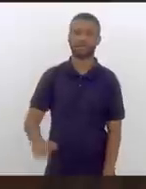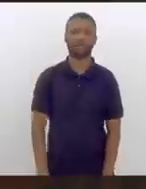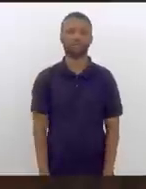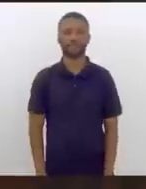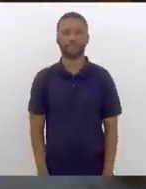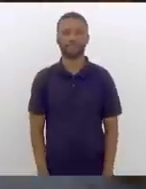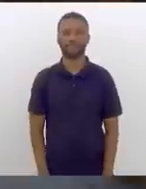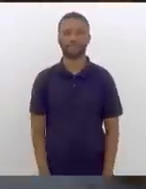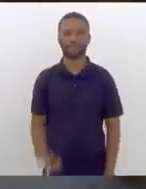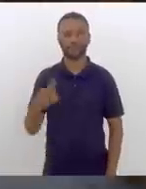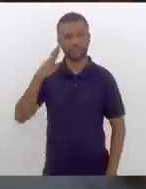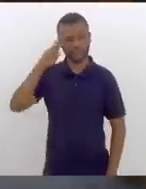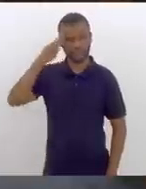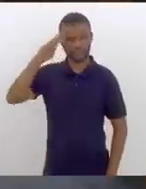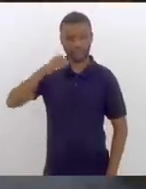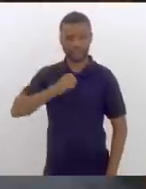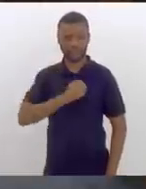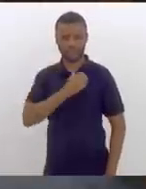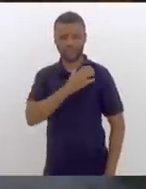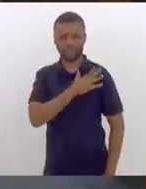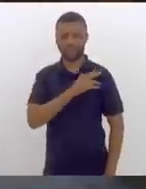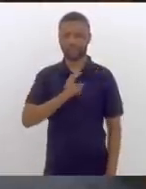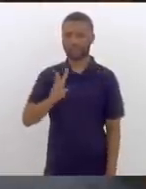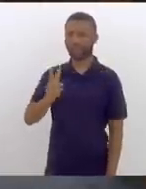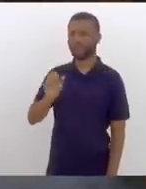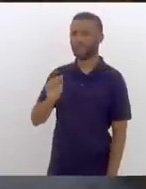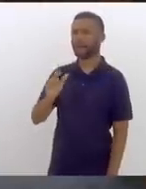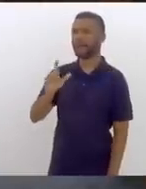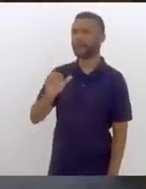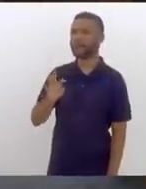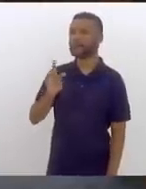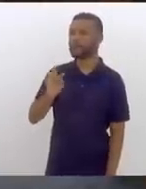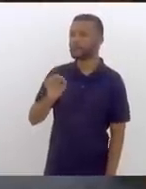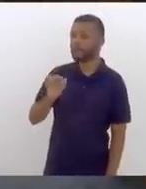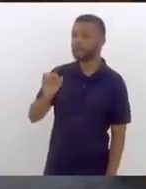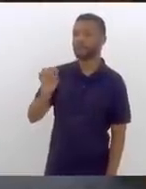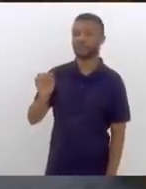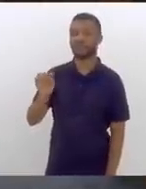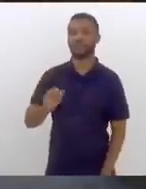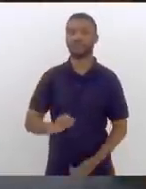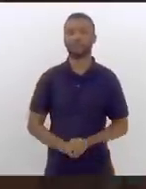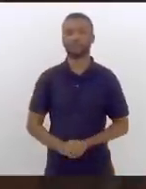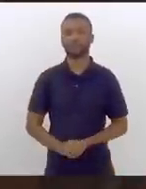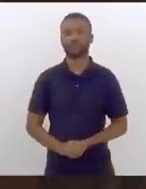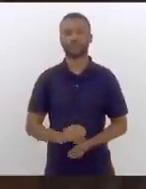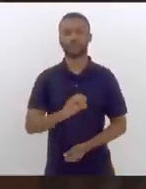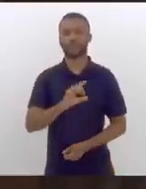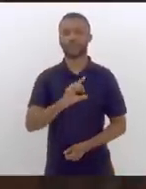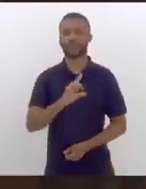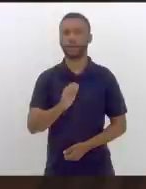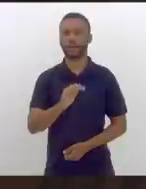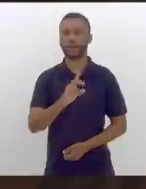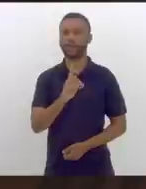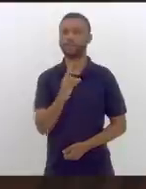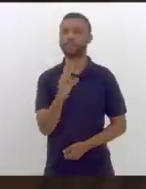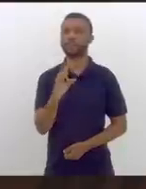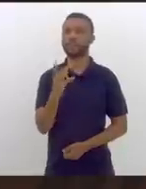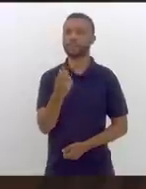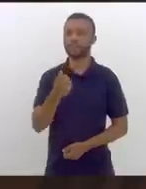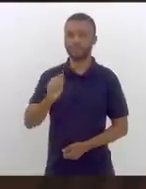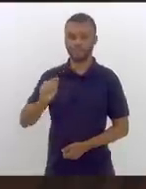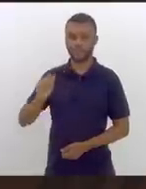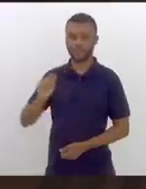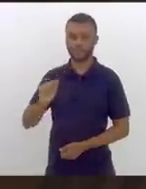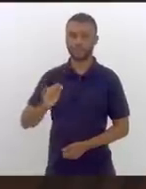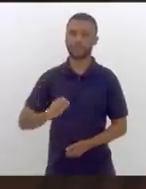Sargento Valentim da passeapol Nossa amada Claudinha Cadê a Claudinha